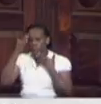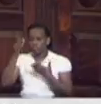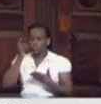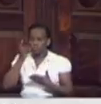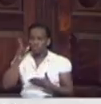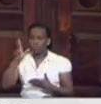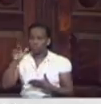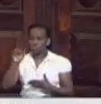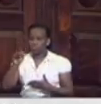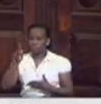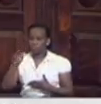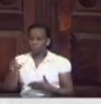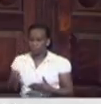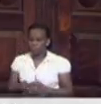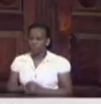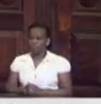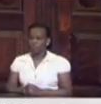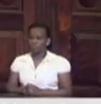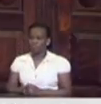Paulo.